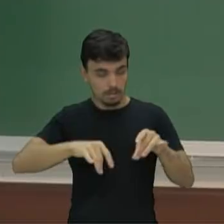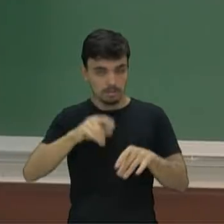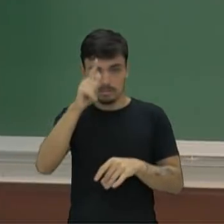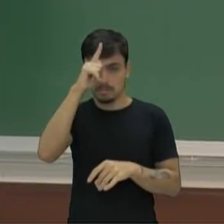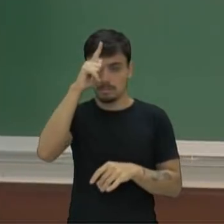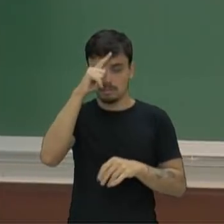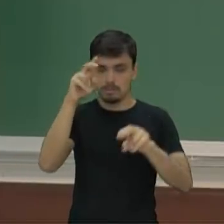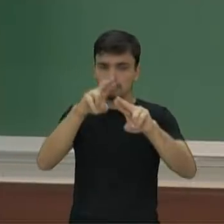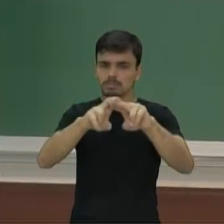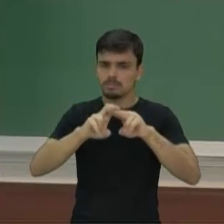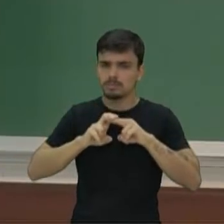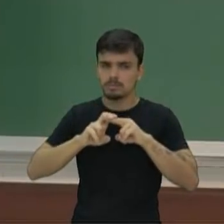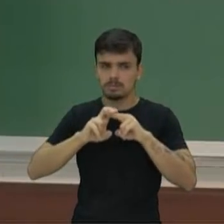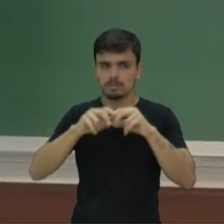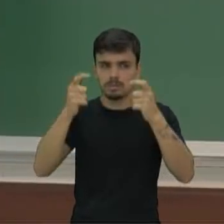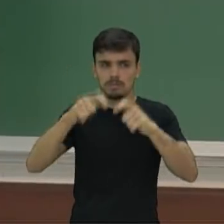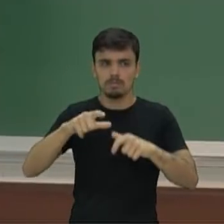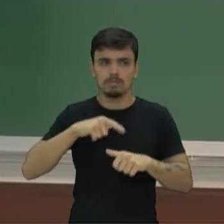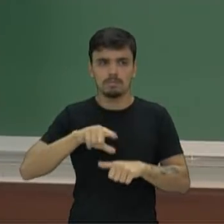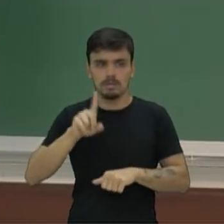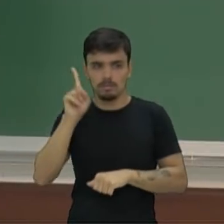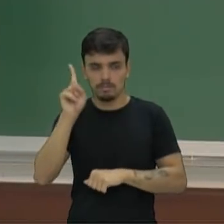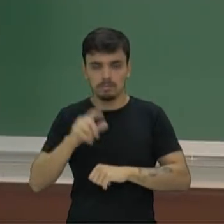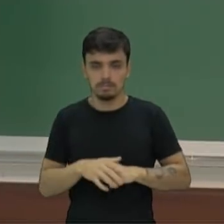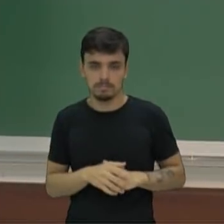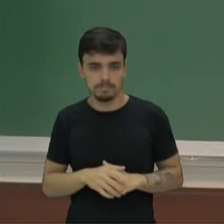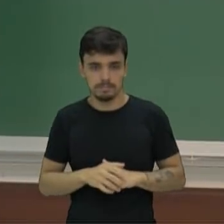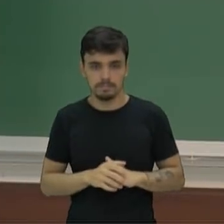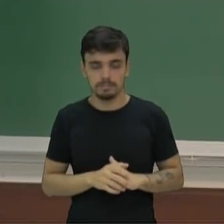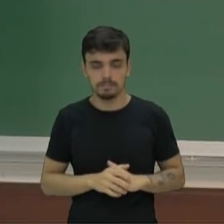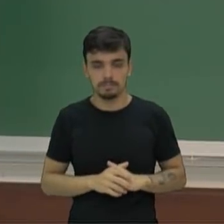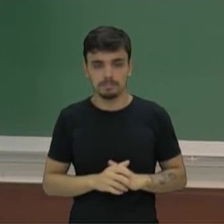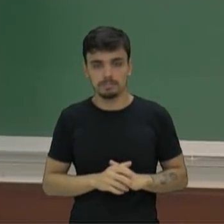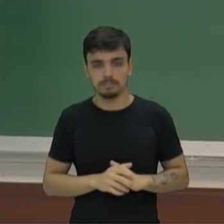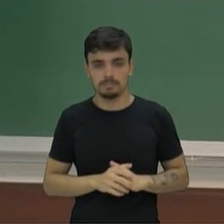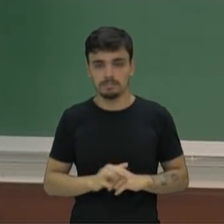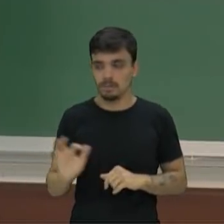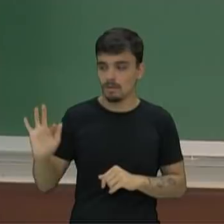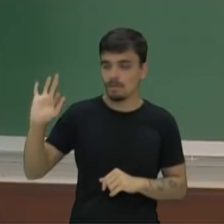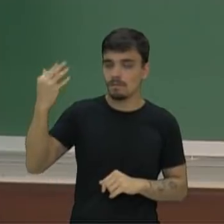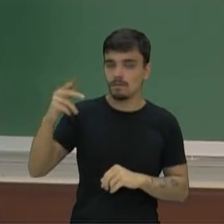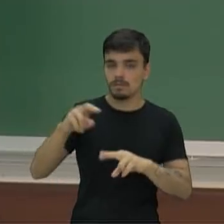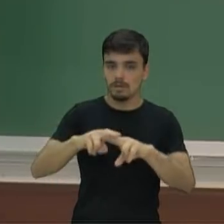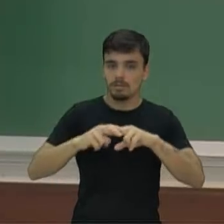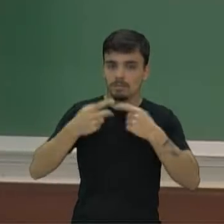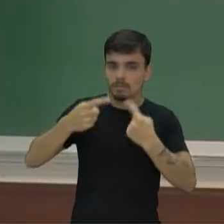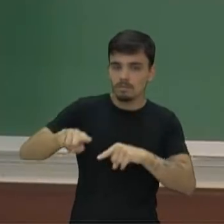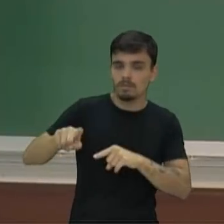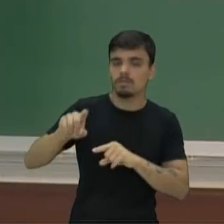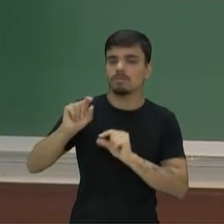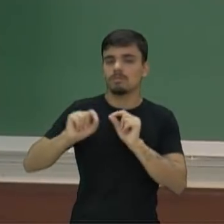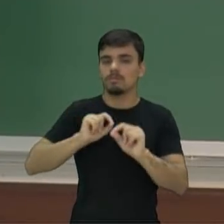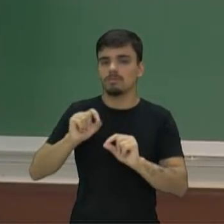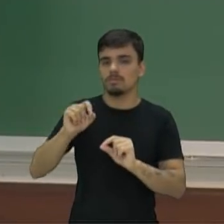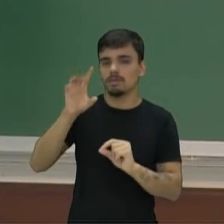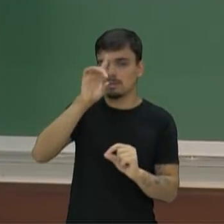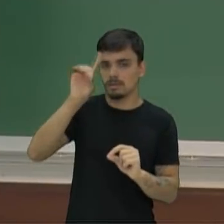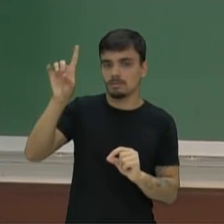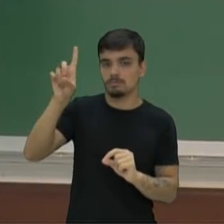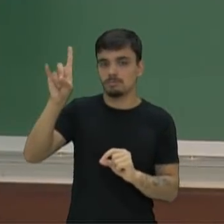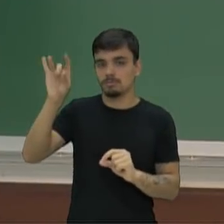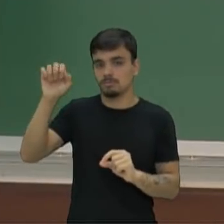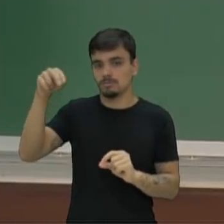causa do formato onde ficavam as arquibancadas. Bom, as festas eram em honra do deus Dionísio, do teatro.